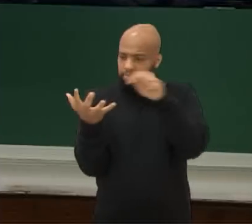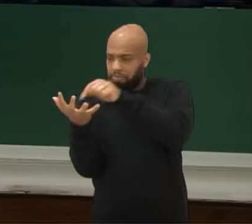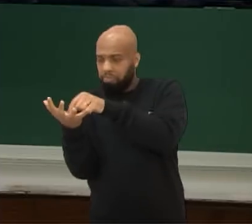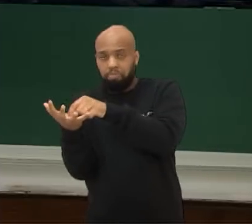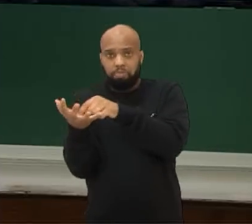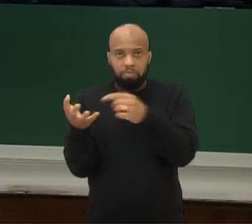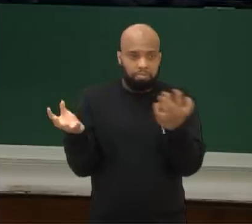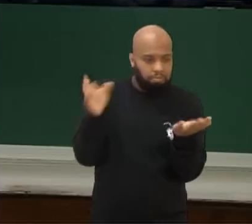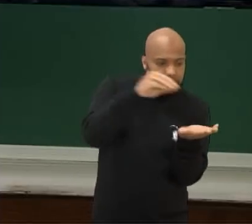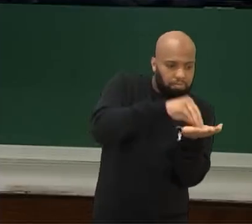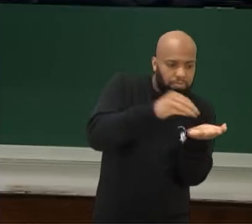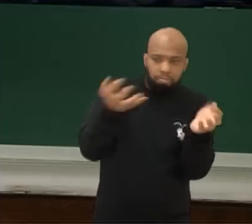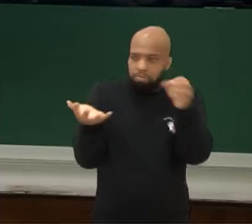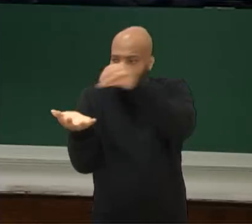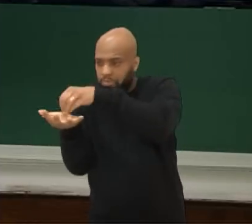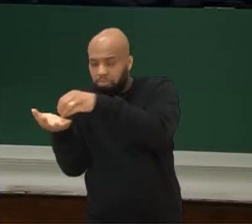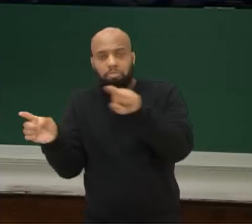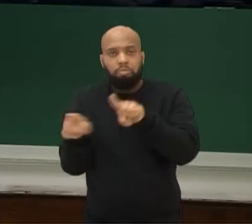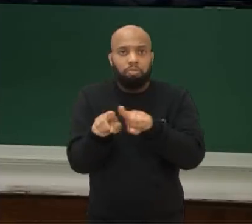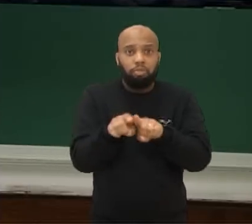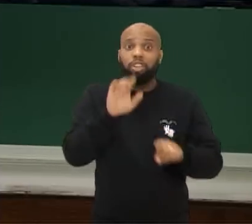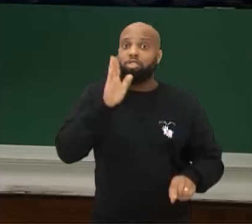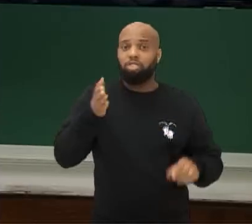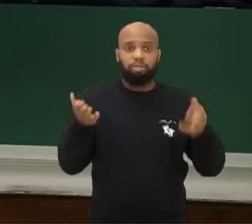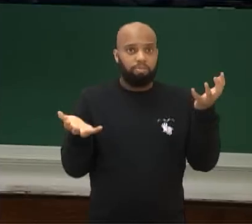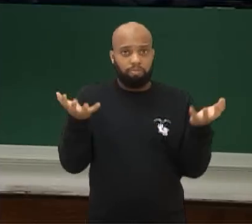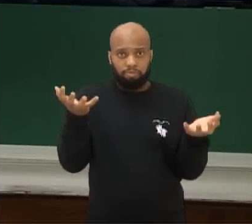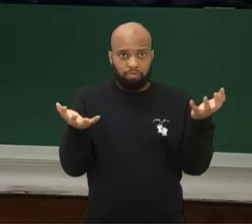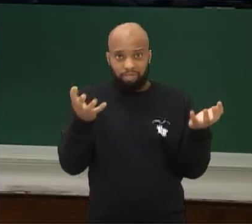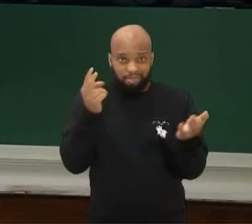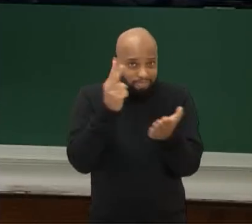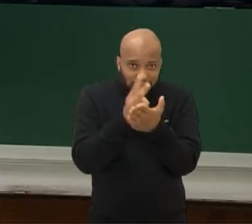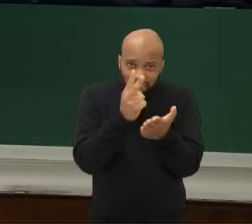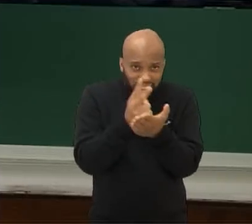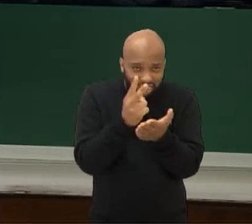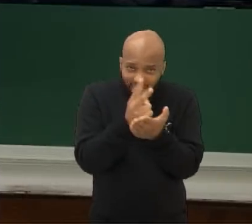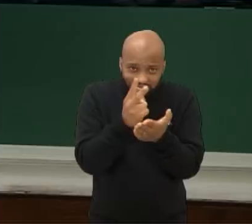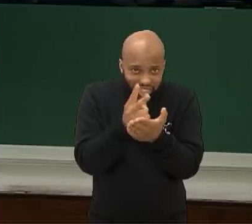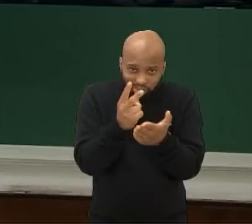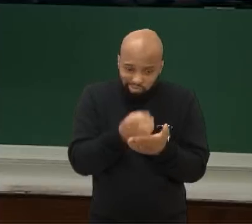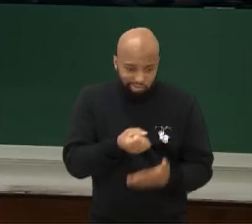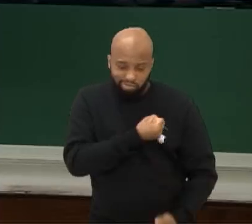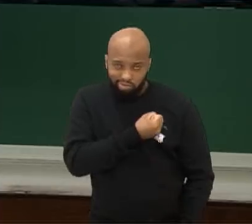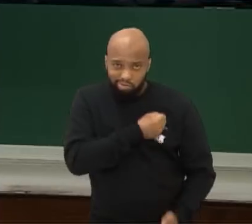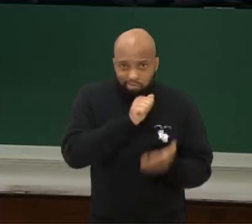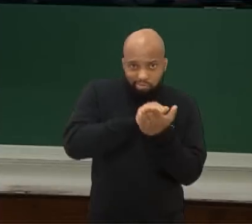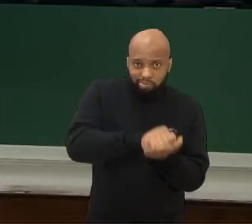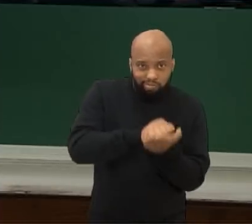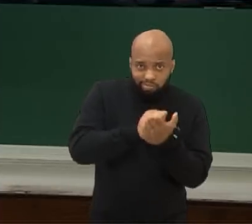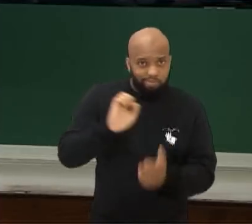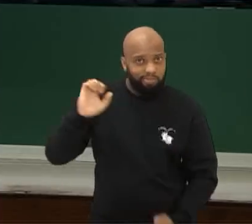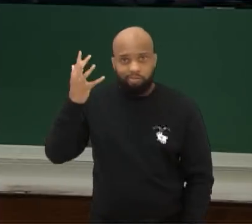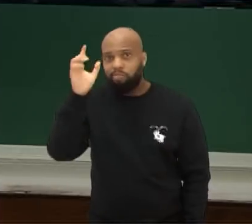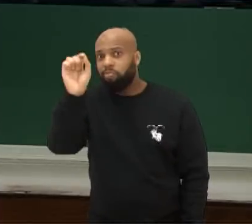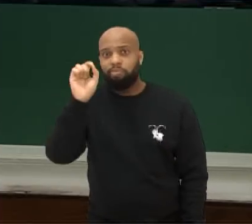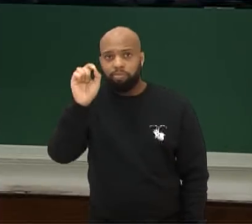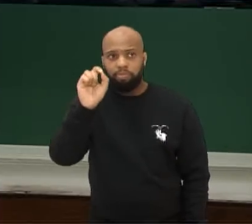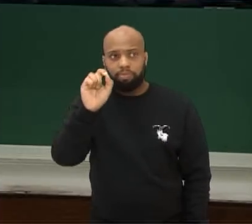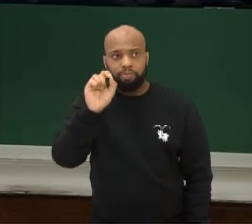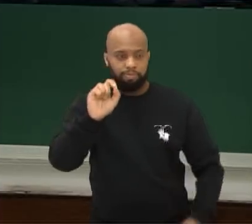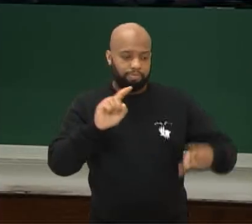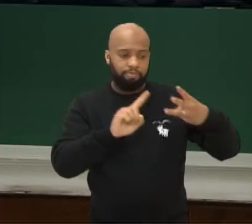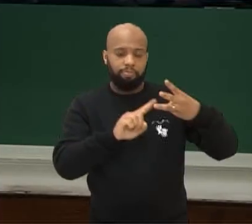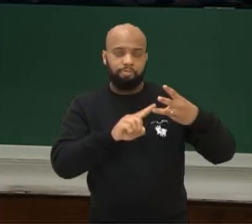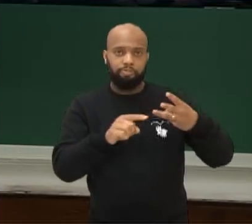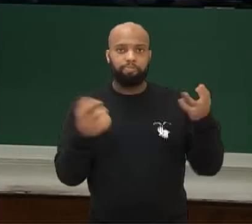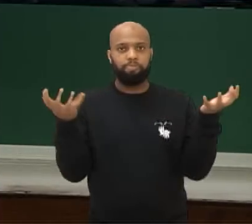acontecer? Veja, a balança já está em equilíbrio e eu vou colocar a mesma quantidade. O que vai acontecer? Os